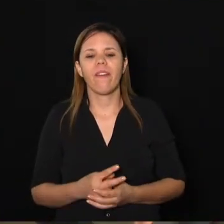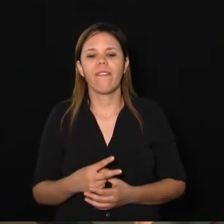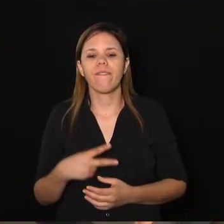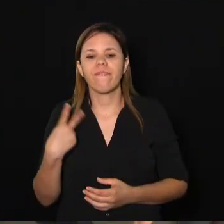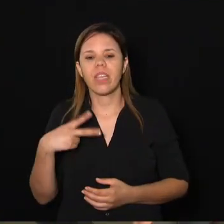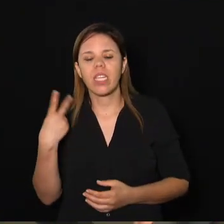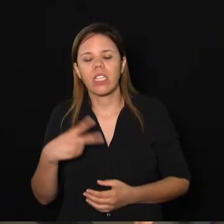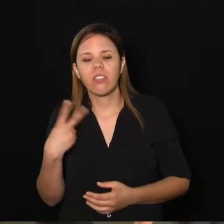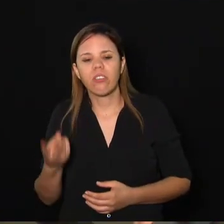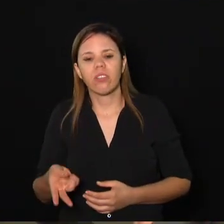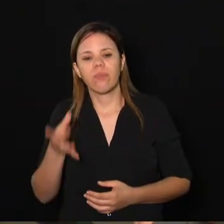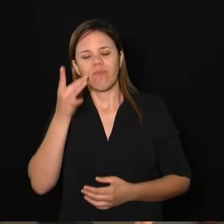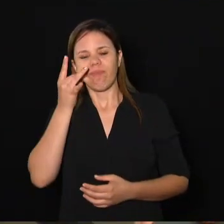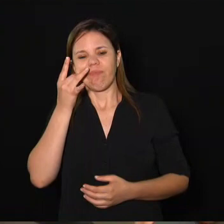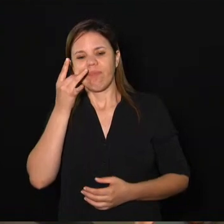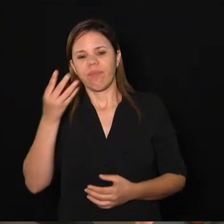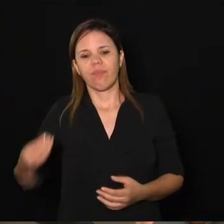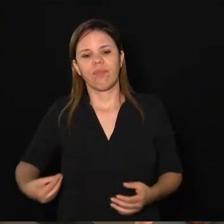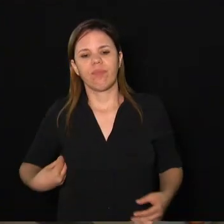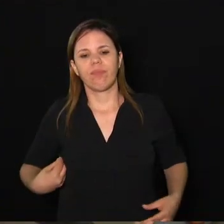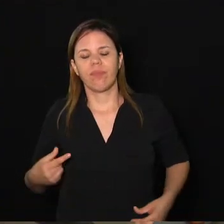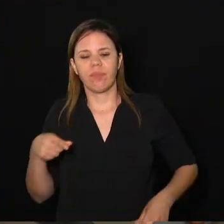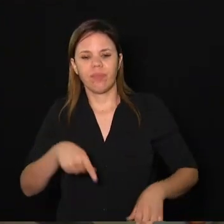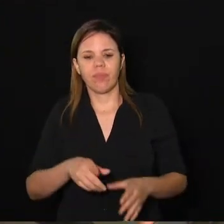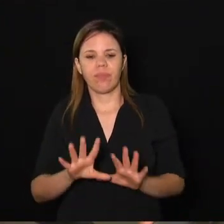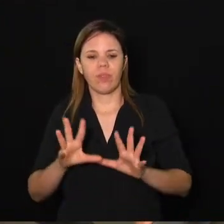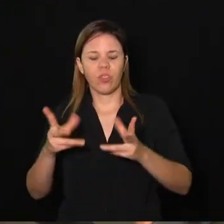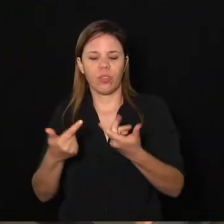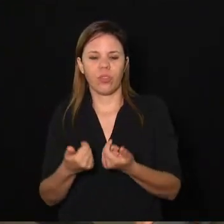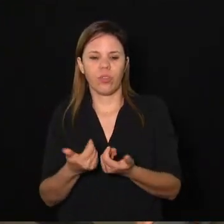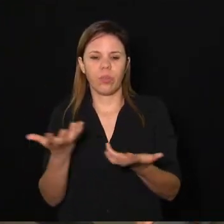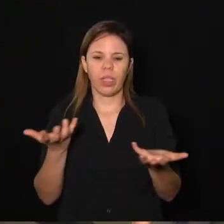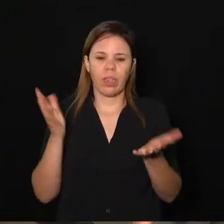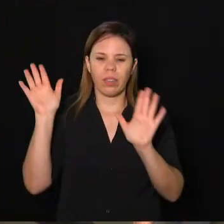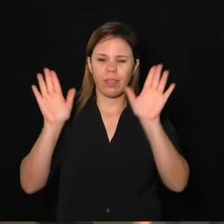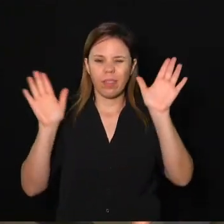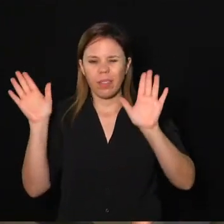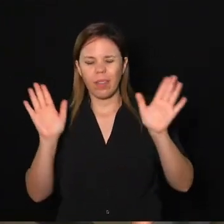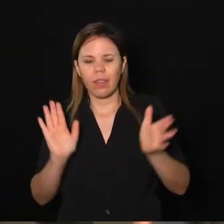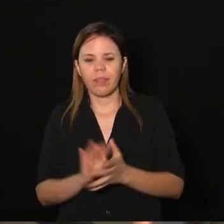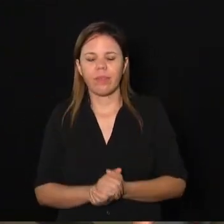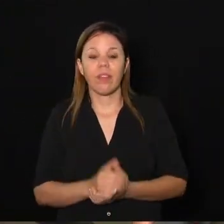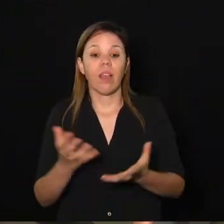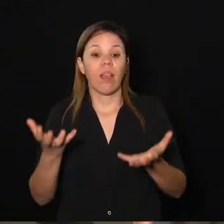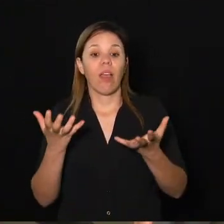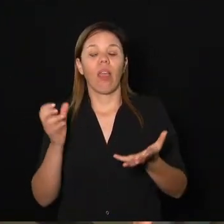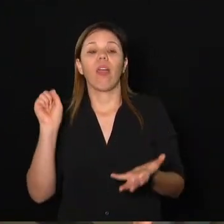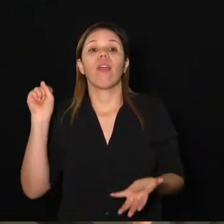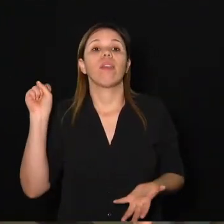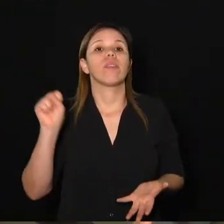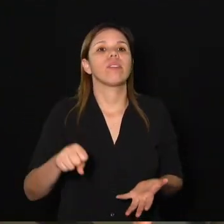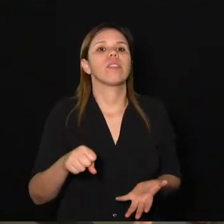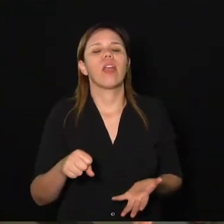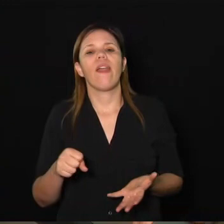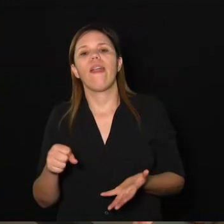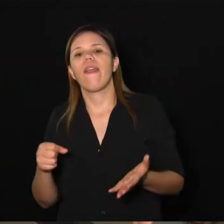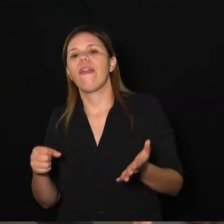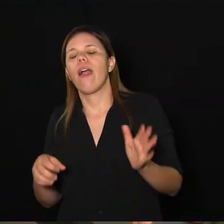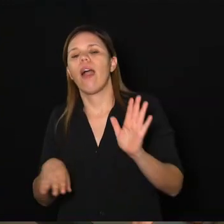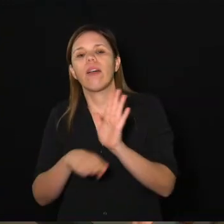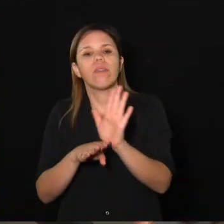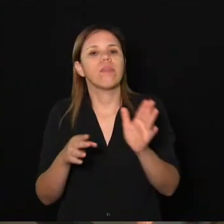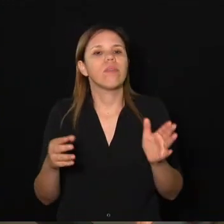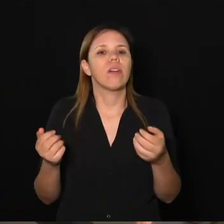o posicionamento dos vereadores a gente quer sim obviamente ao votar a favor ou contra ou mesmo